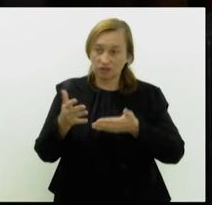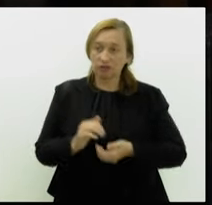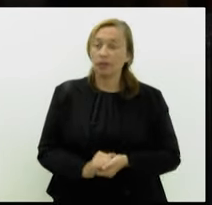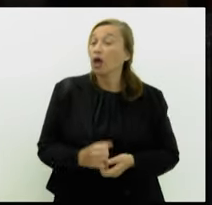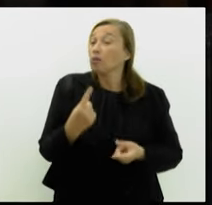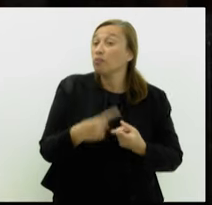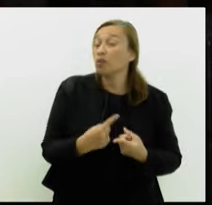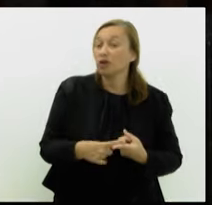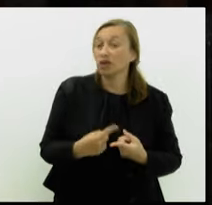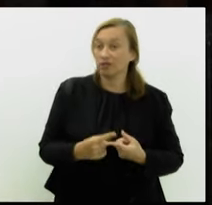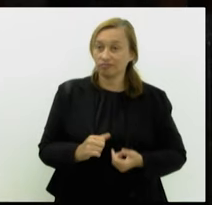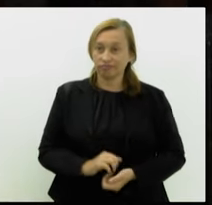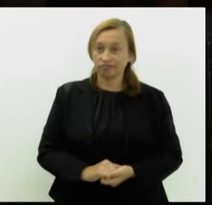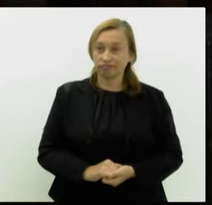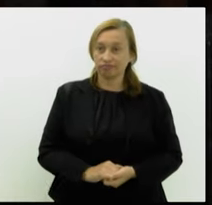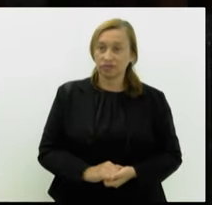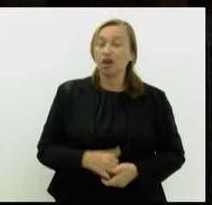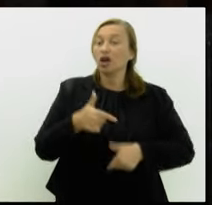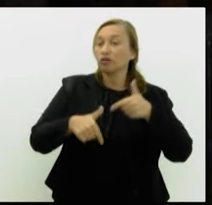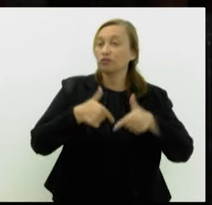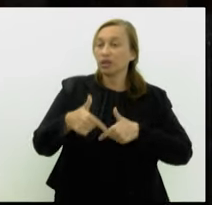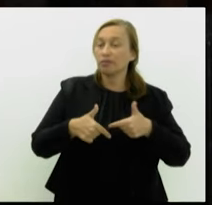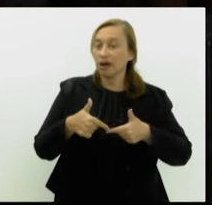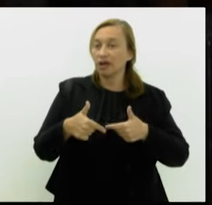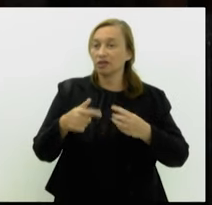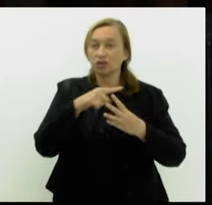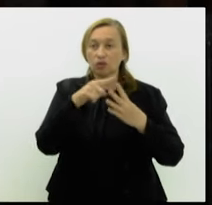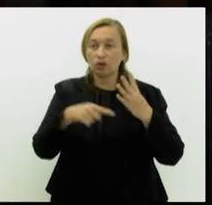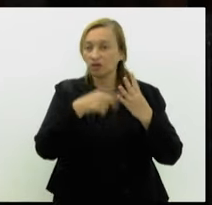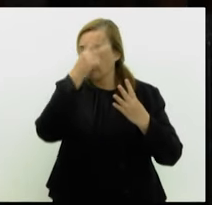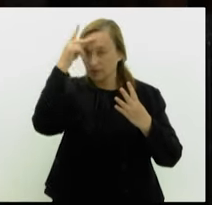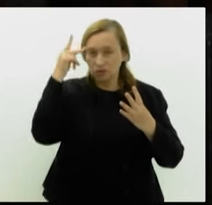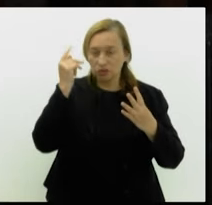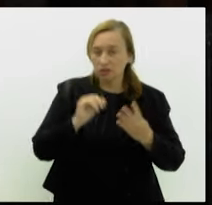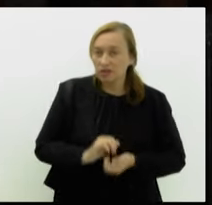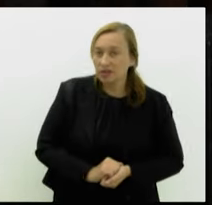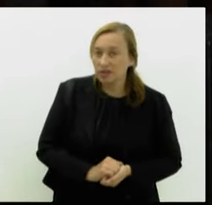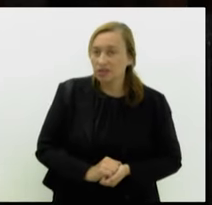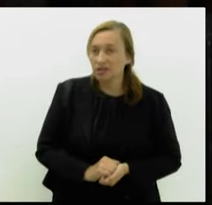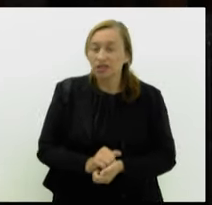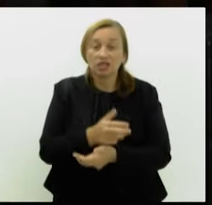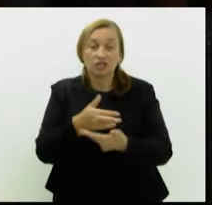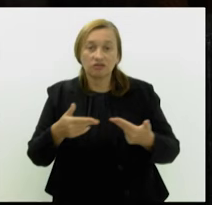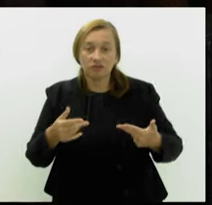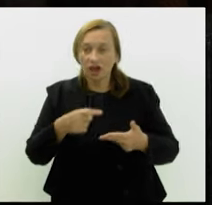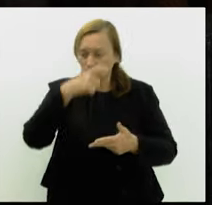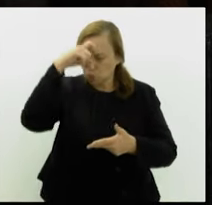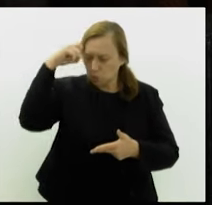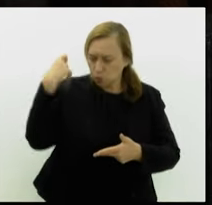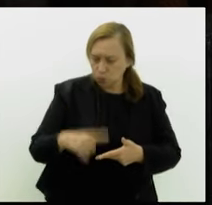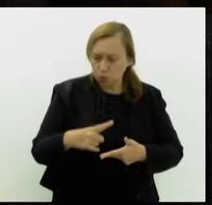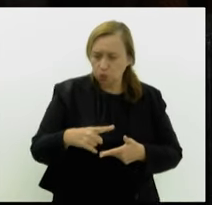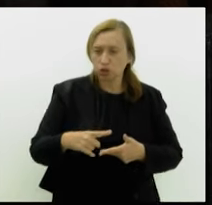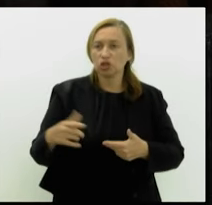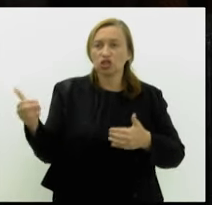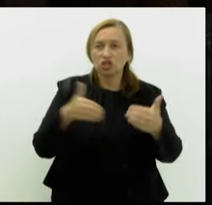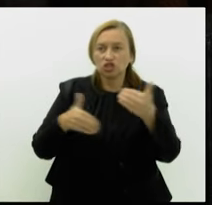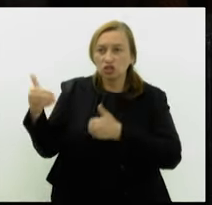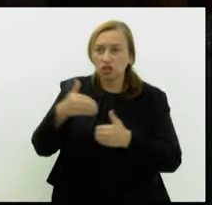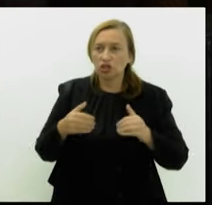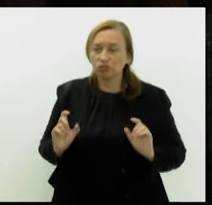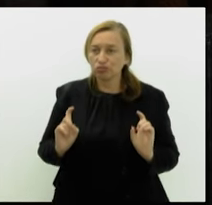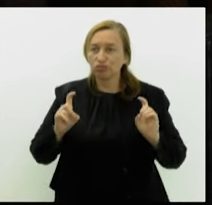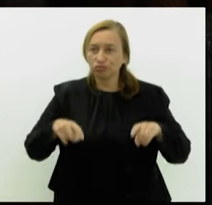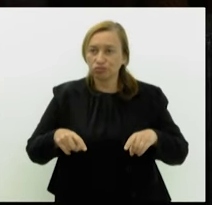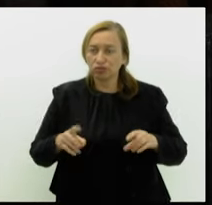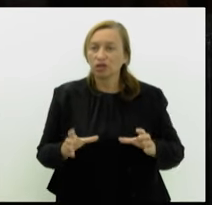Porque é isto, é um trabalho a quatro mãos que foi feito. Muitas demandas que chegam aos gabinetes e, sobretudo, na